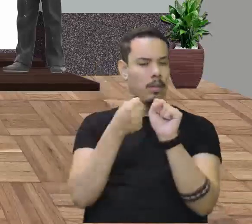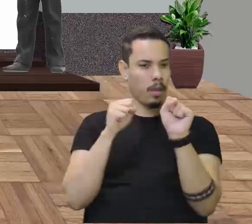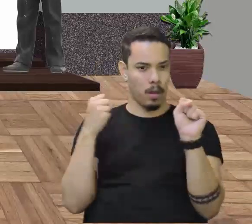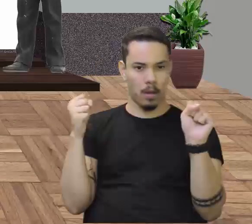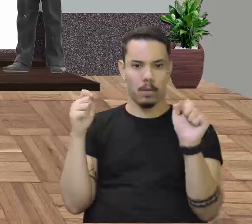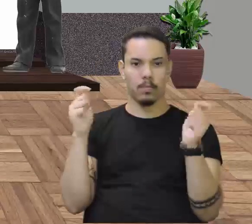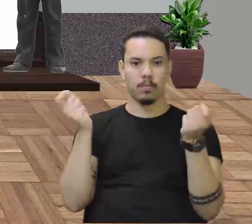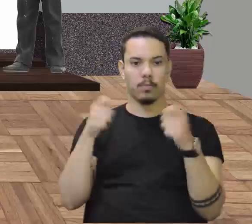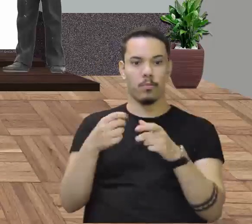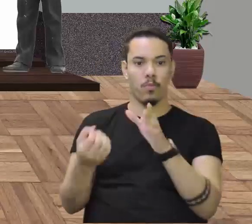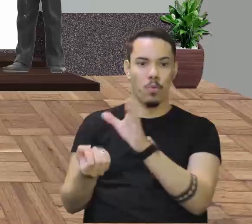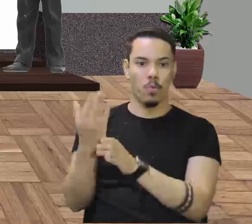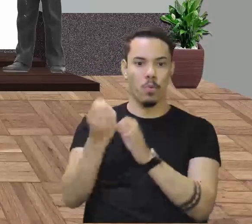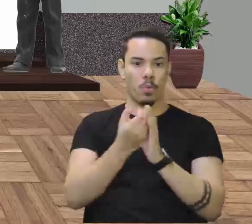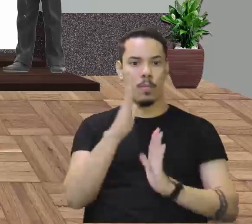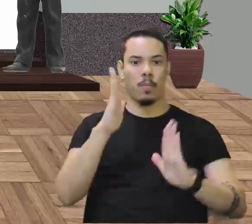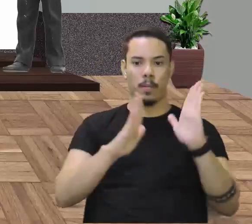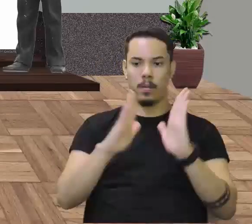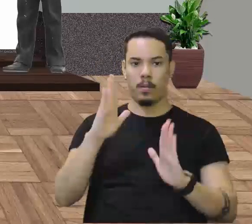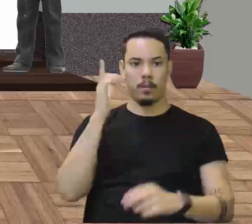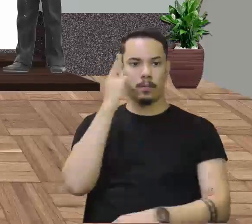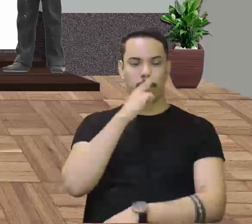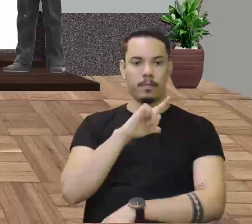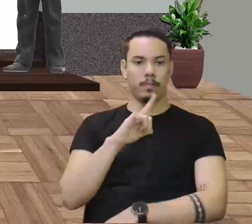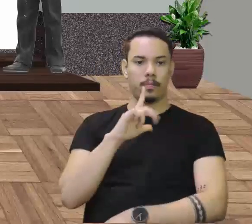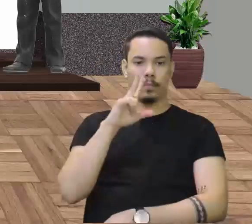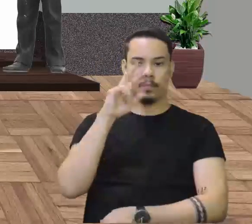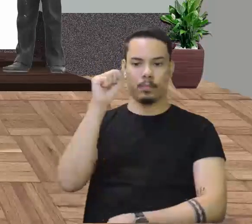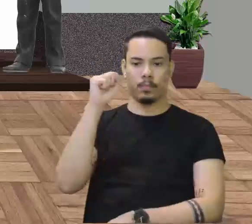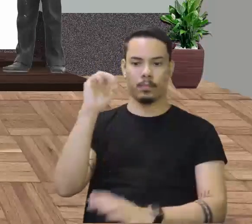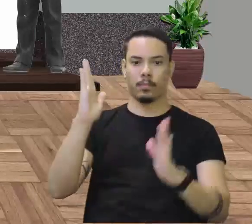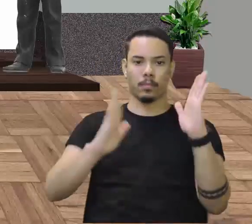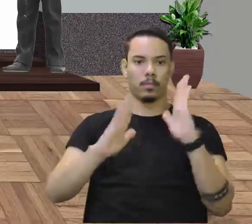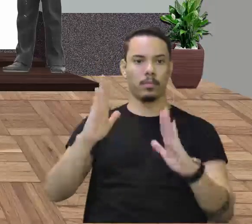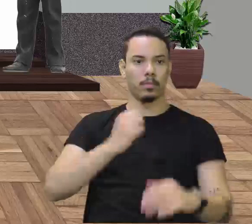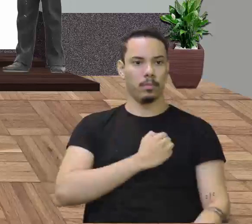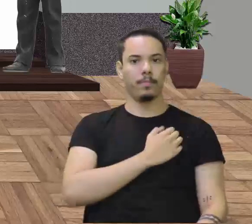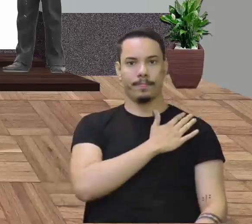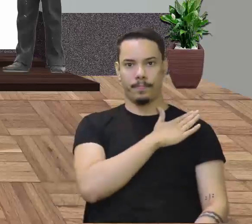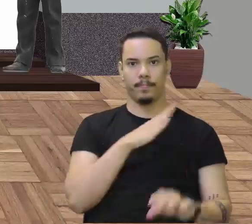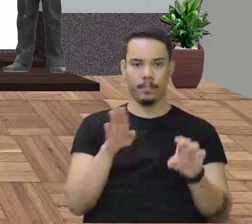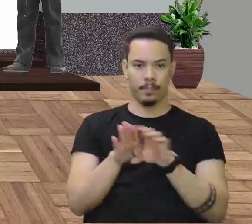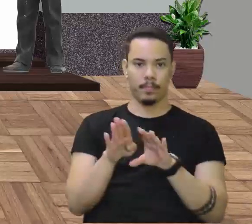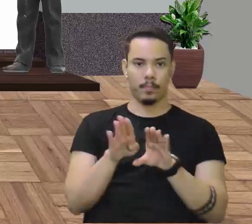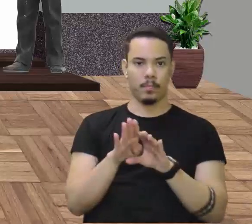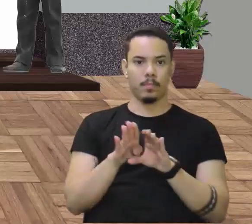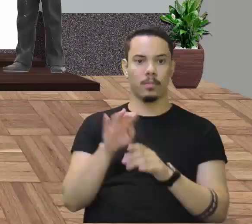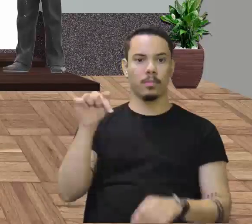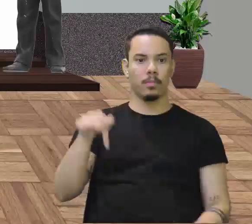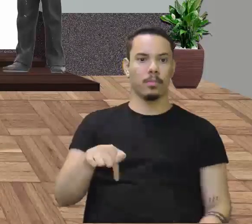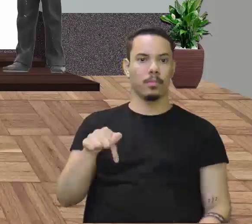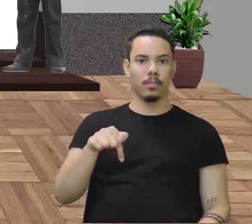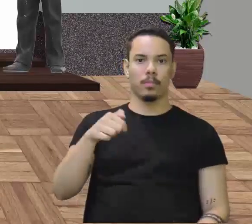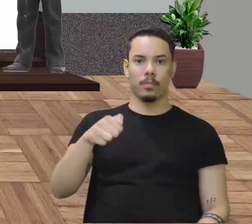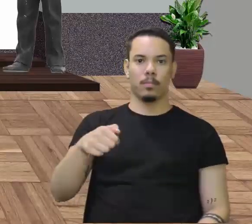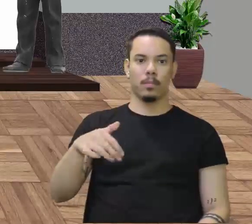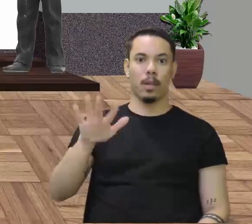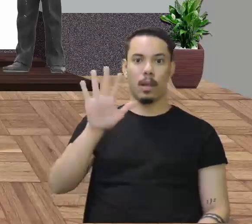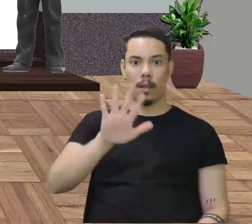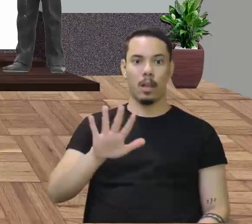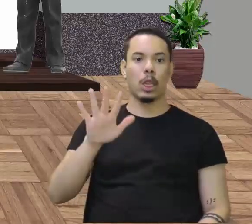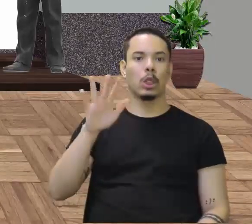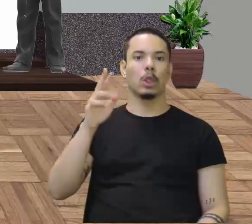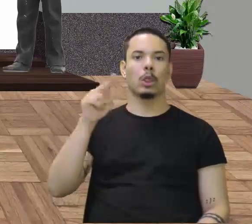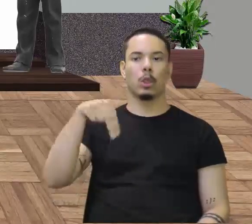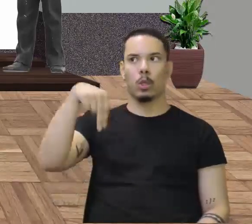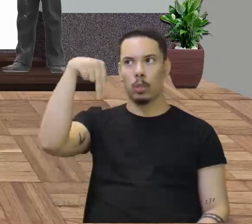grandiosas que estão surgindo nesse período e vão se fortalecer no período militar também, aqui da região norte,